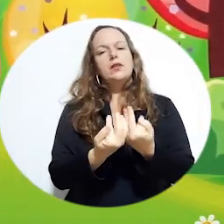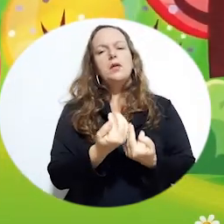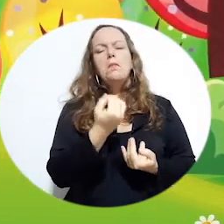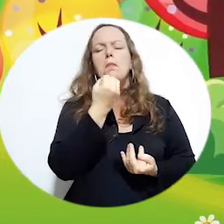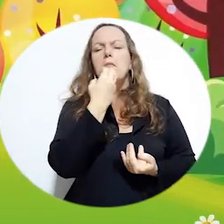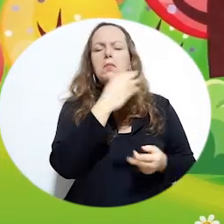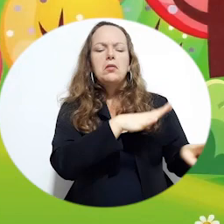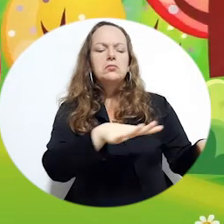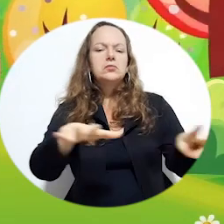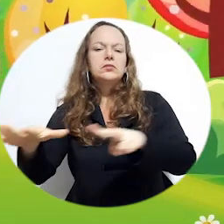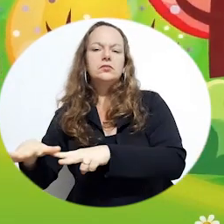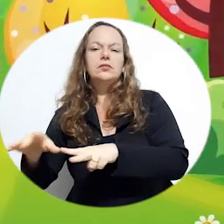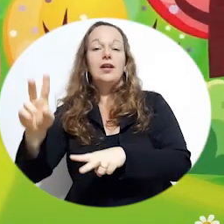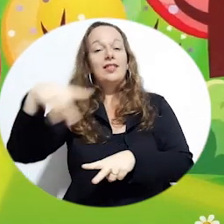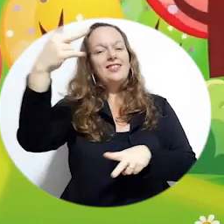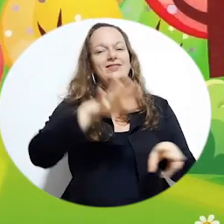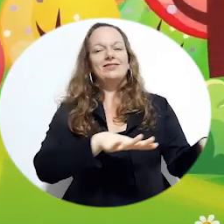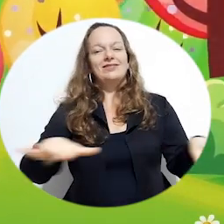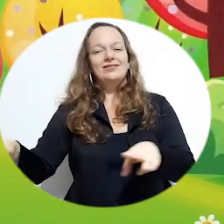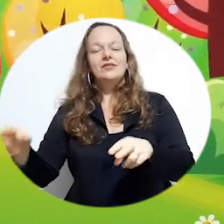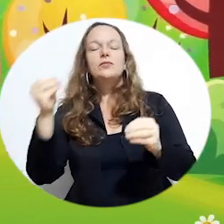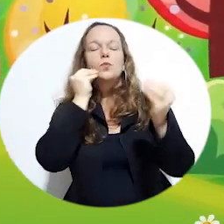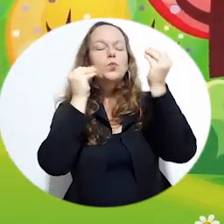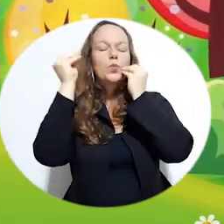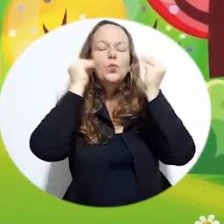ótima semana e até a próxima.